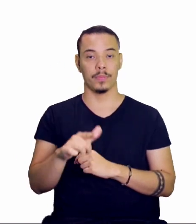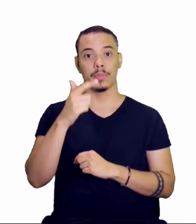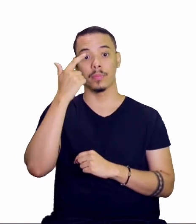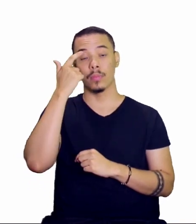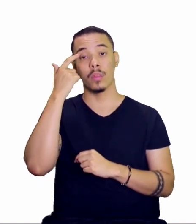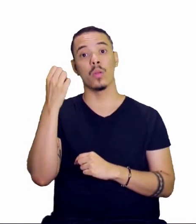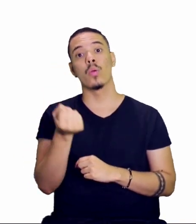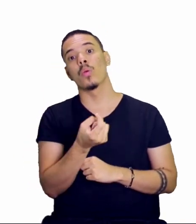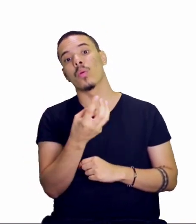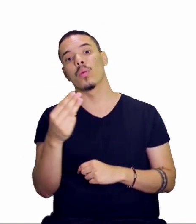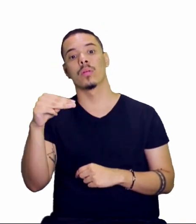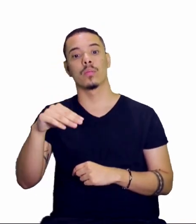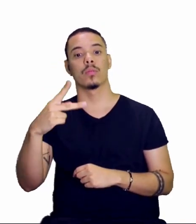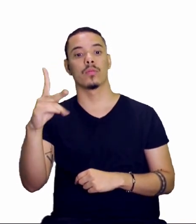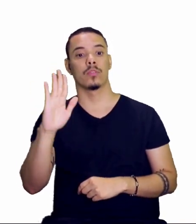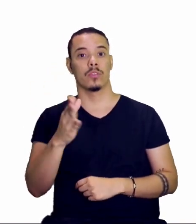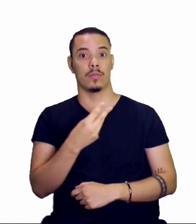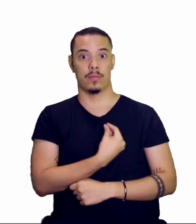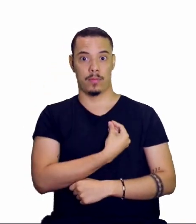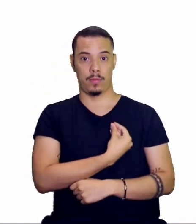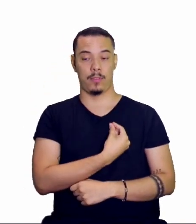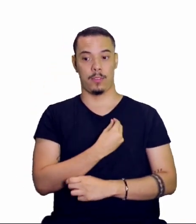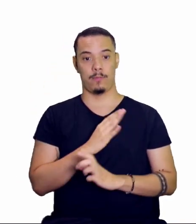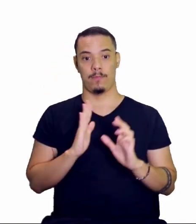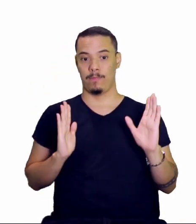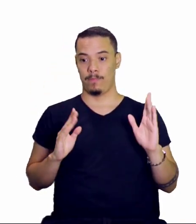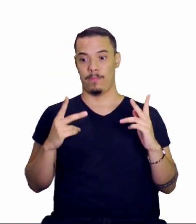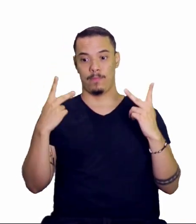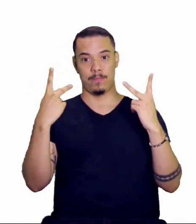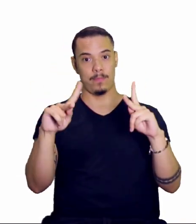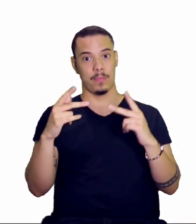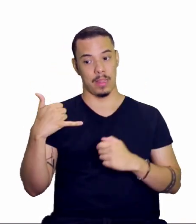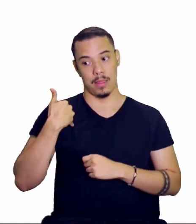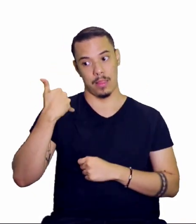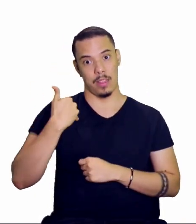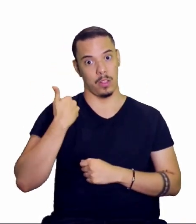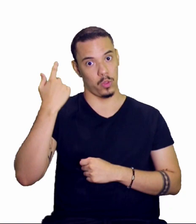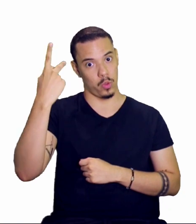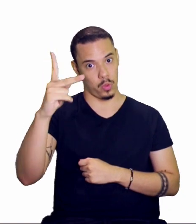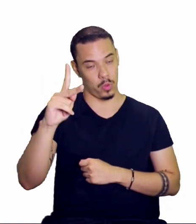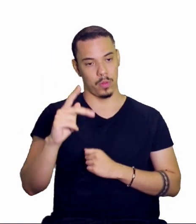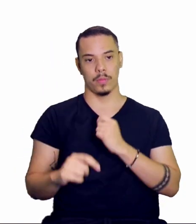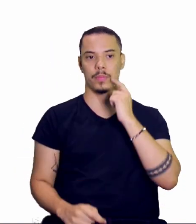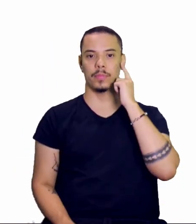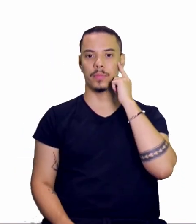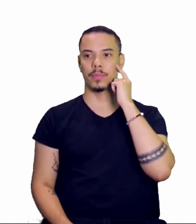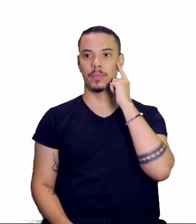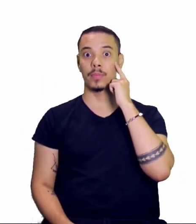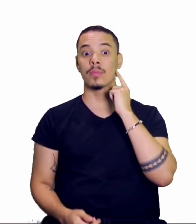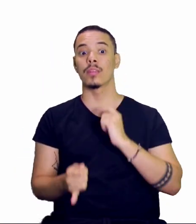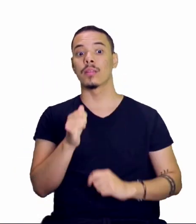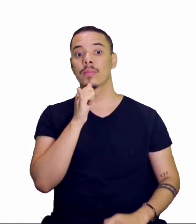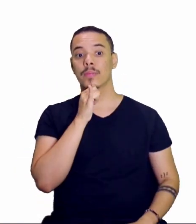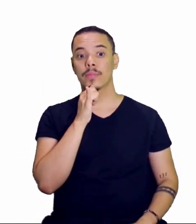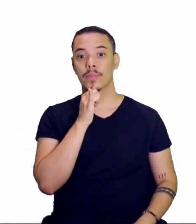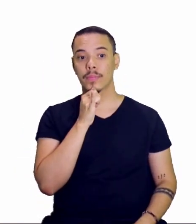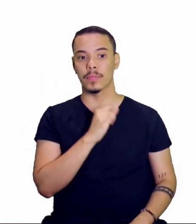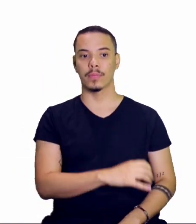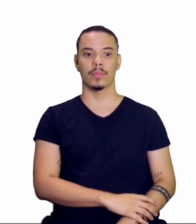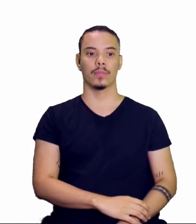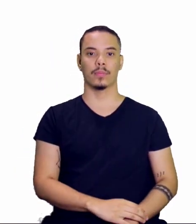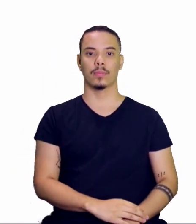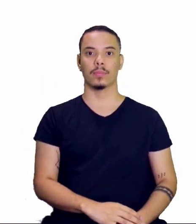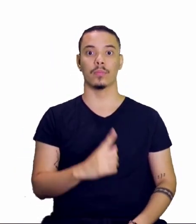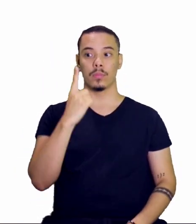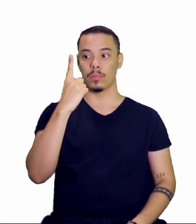quantos minutos você já viveu? Para isso, tem que relacionar a idade da pessoa. Então, vamos ver um exemplo aqui, né? Eu sei que um